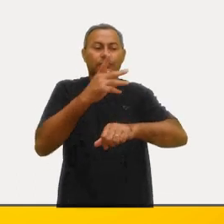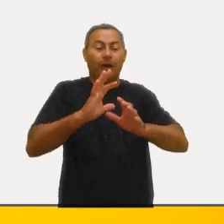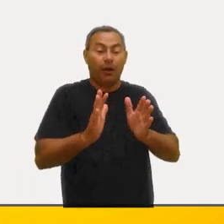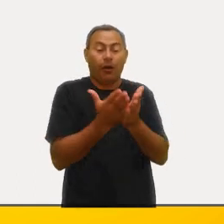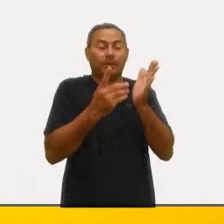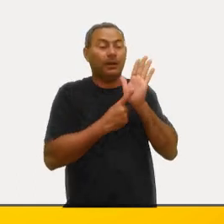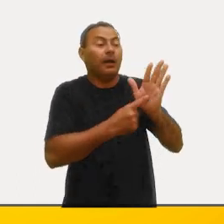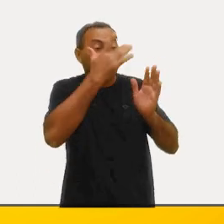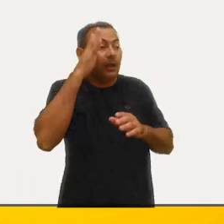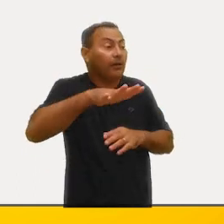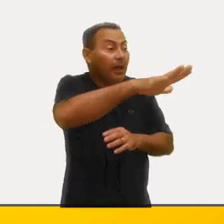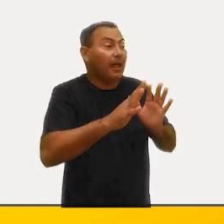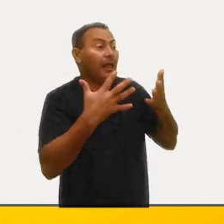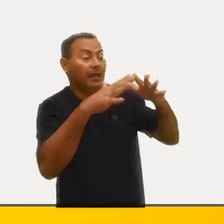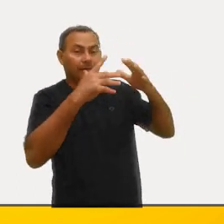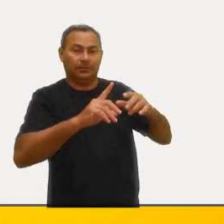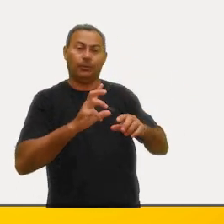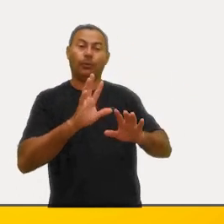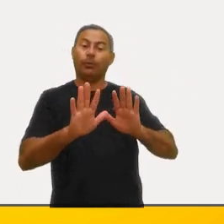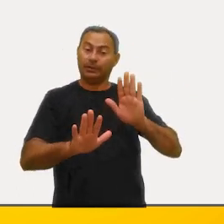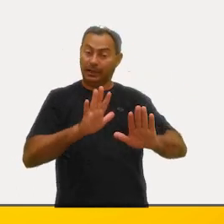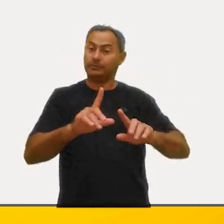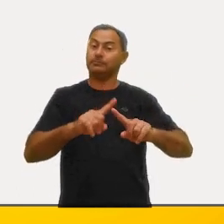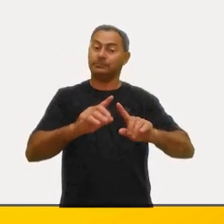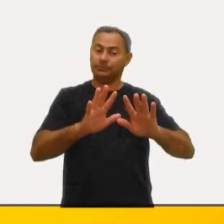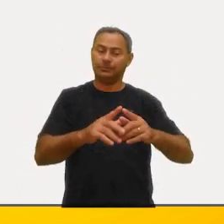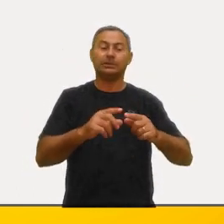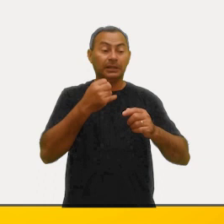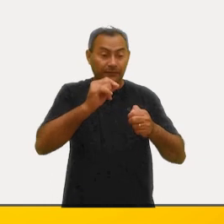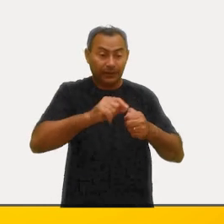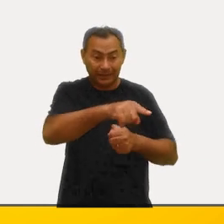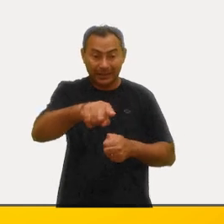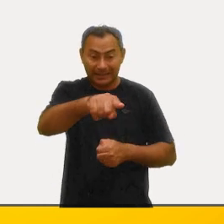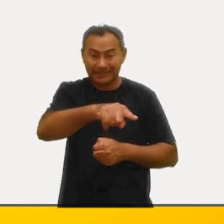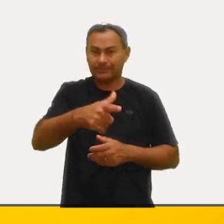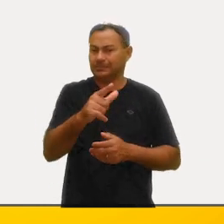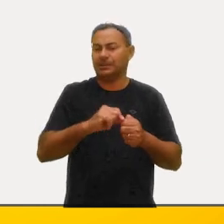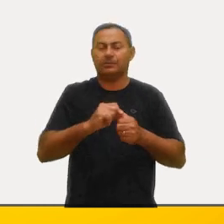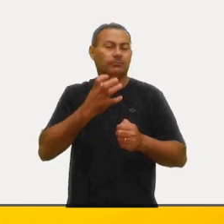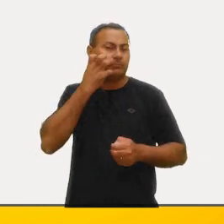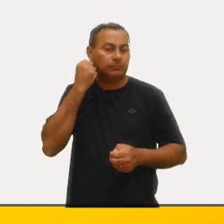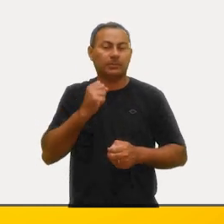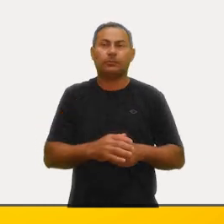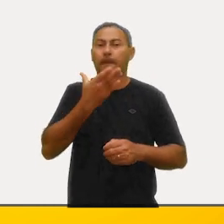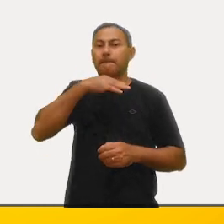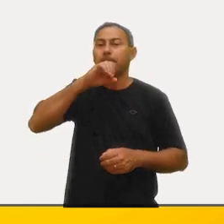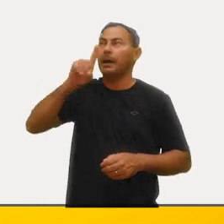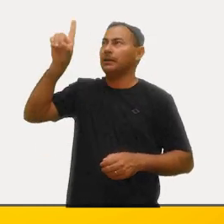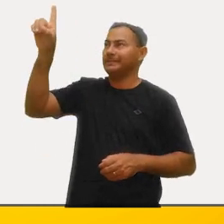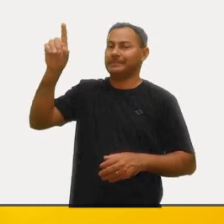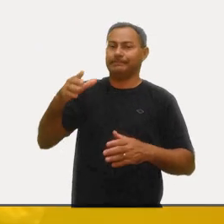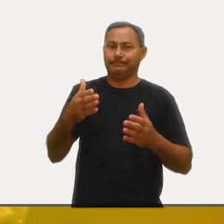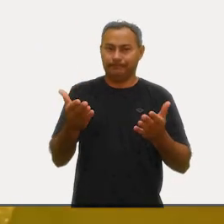diante dos outros para serem vistos por eles. Se fizerem isso, vocês não terão nenhuma recompensa do